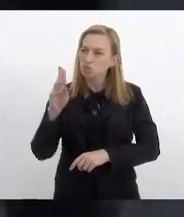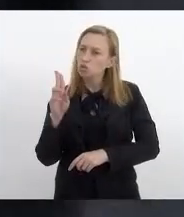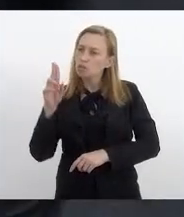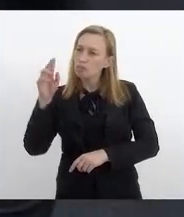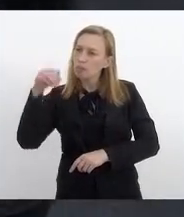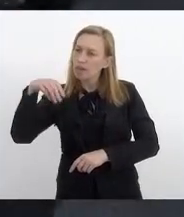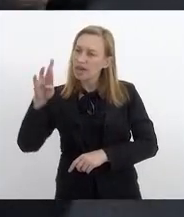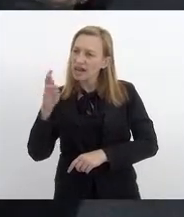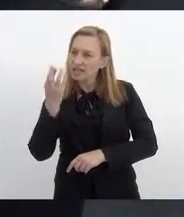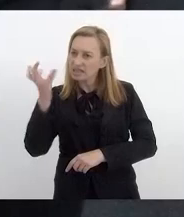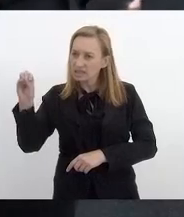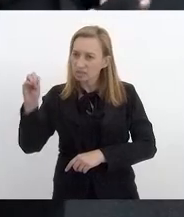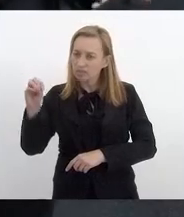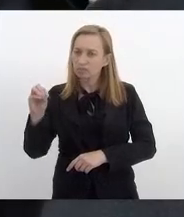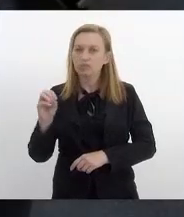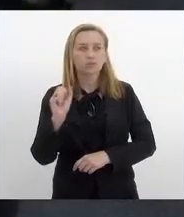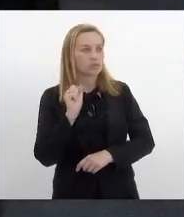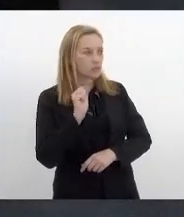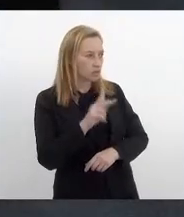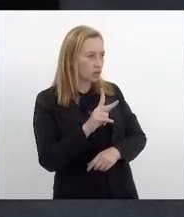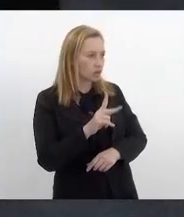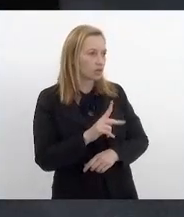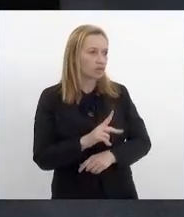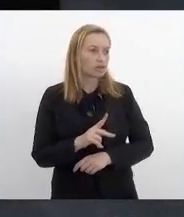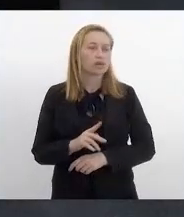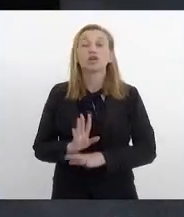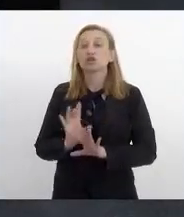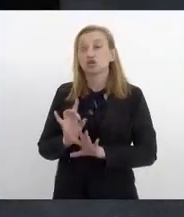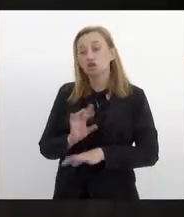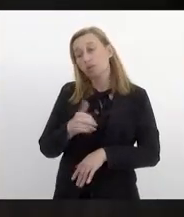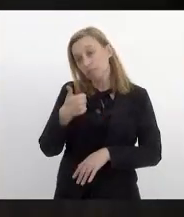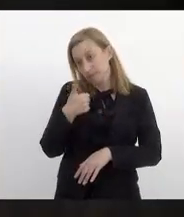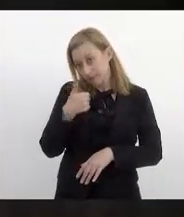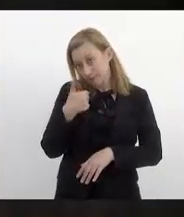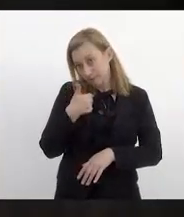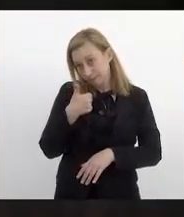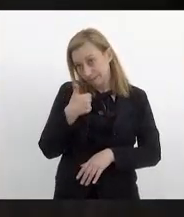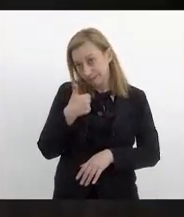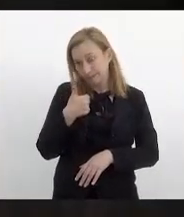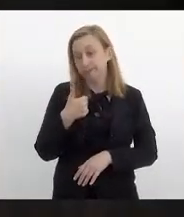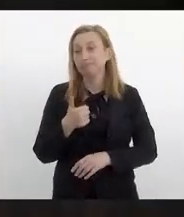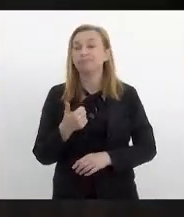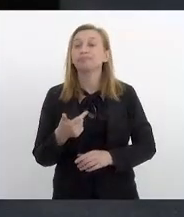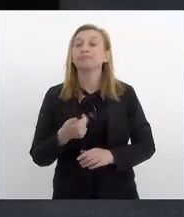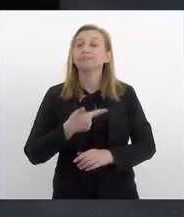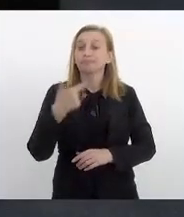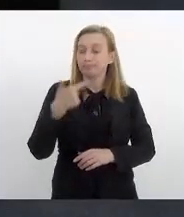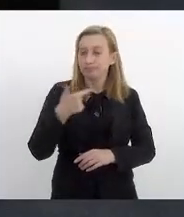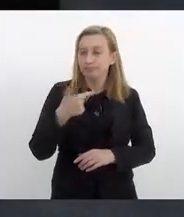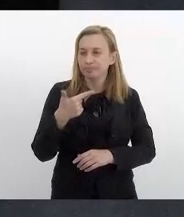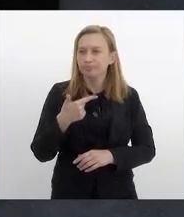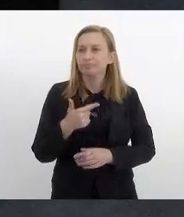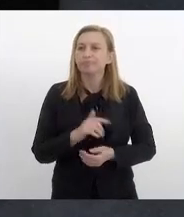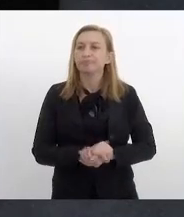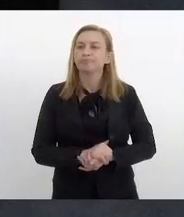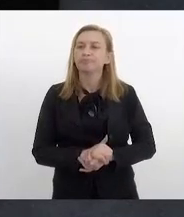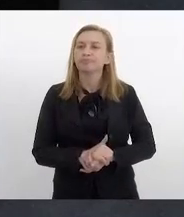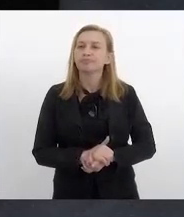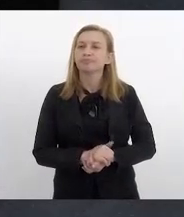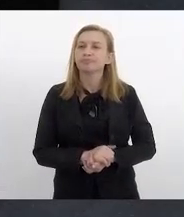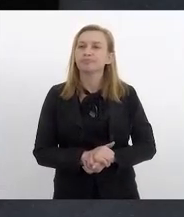A segunda questão... Ok. Essa é só... A primeira. Na segunda. A segunda, no que tange